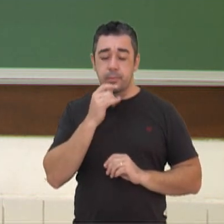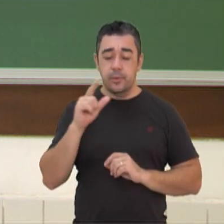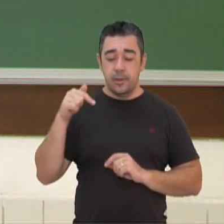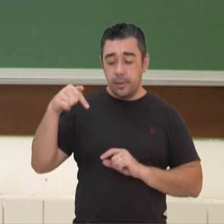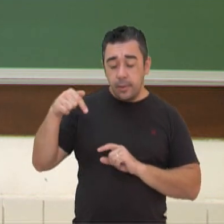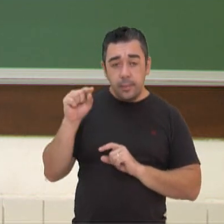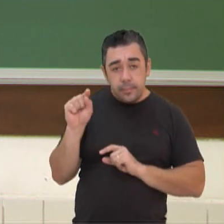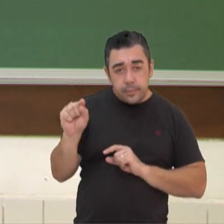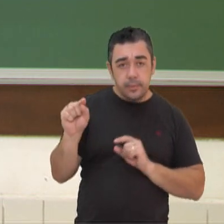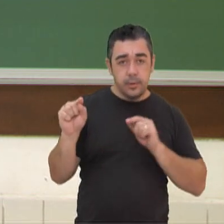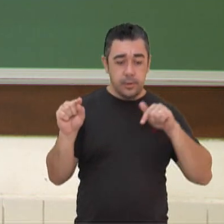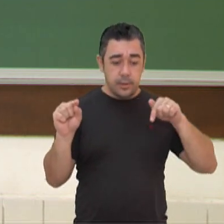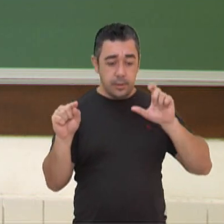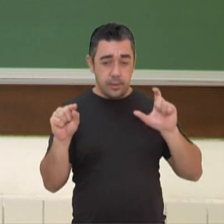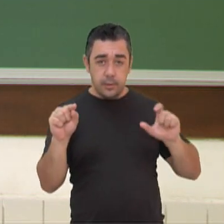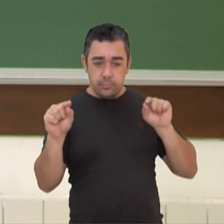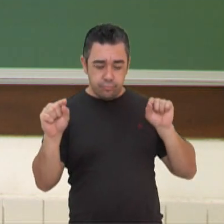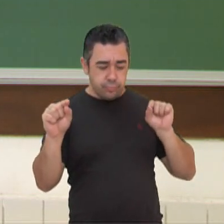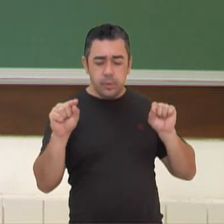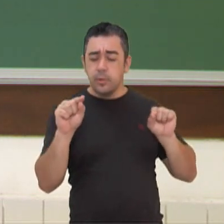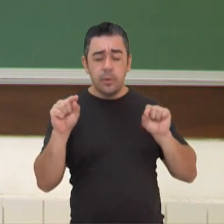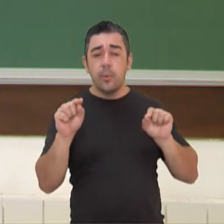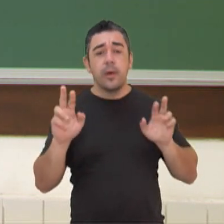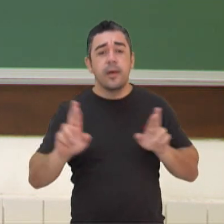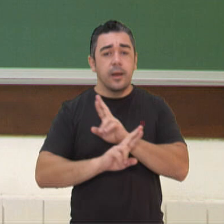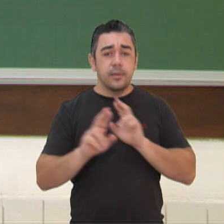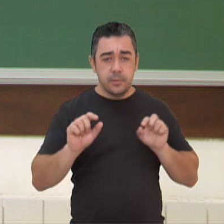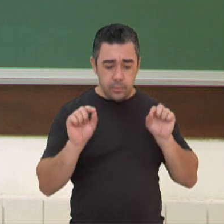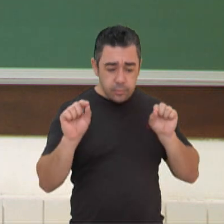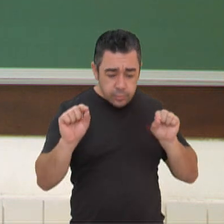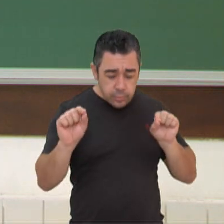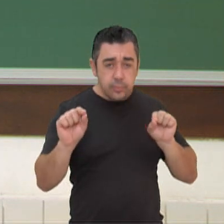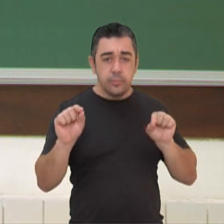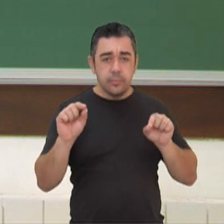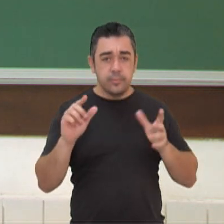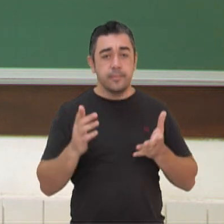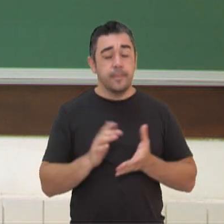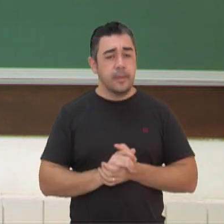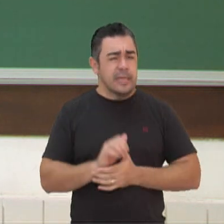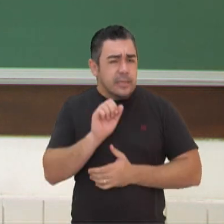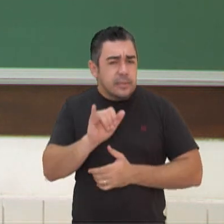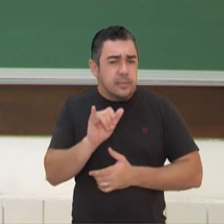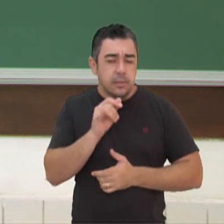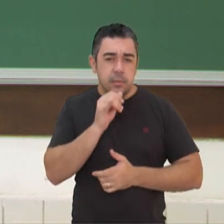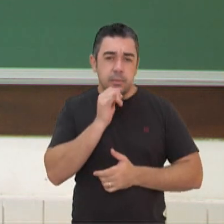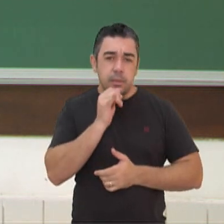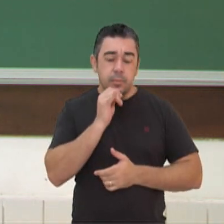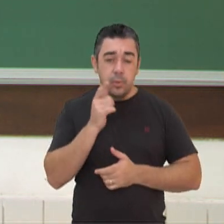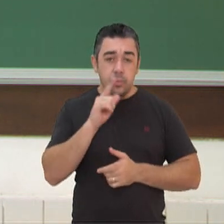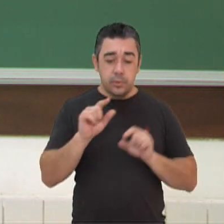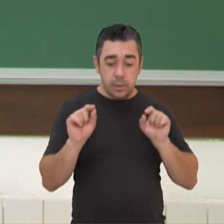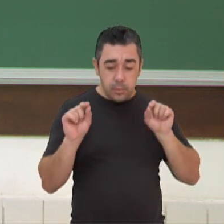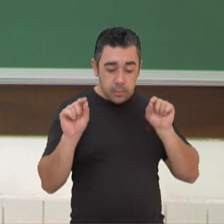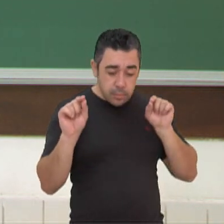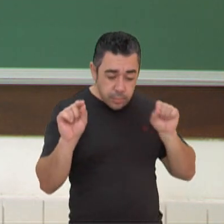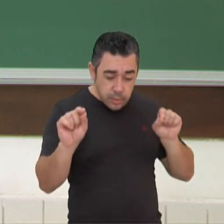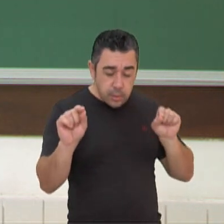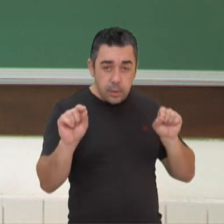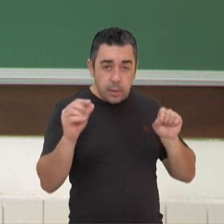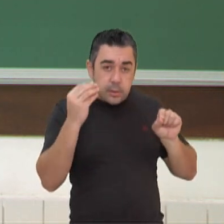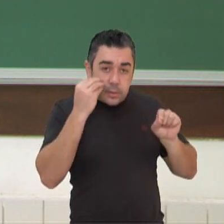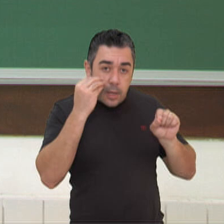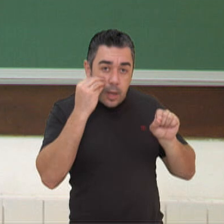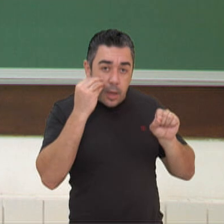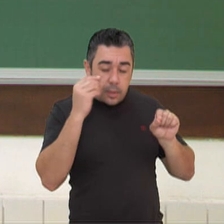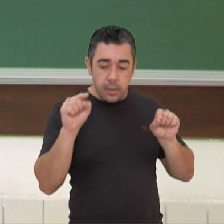quando se encontra numa região que já existe uma carga maior. Então, se a gente conseguisse prender essa carga de prova nessa